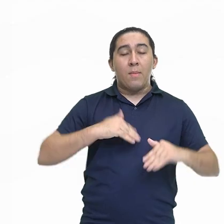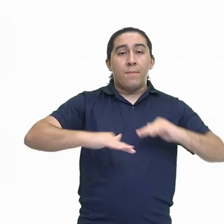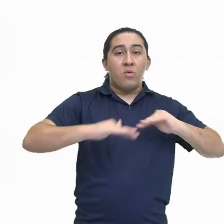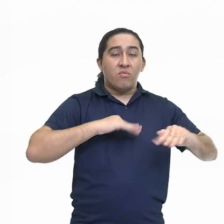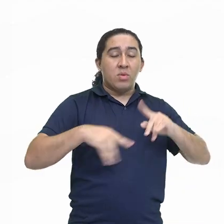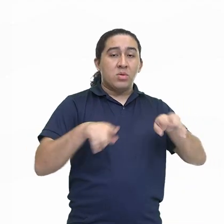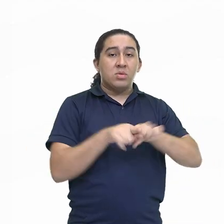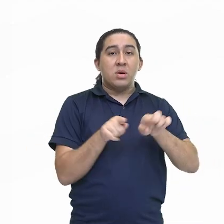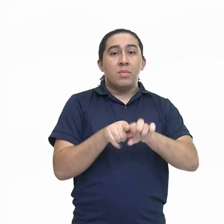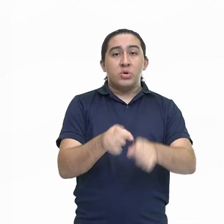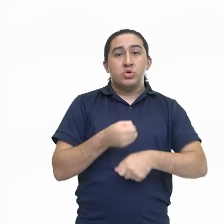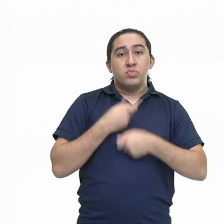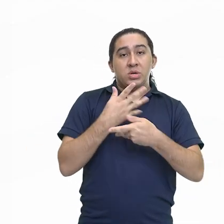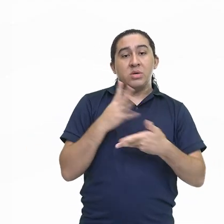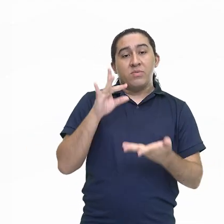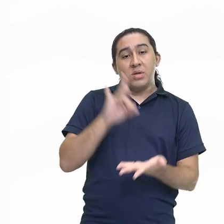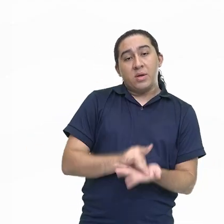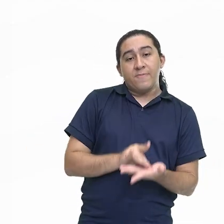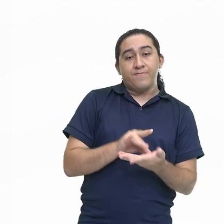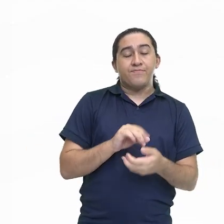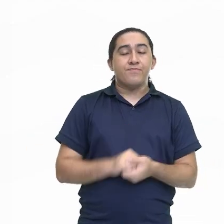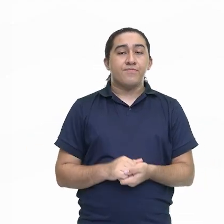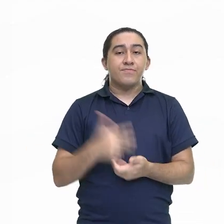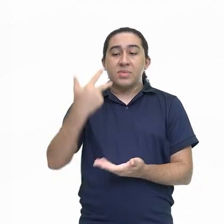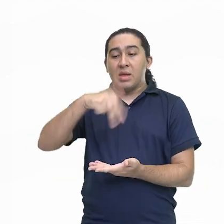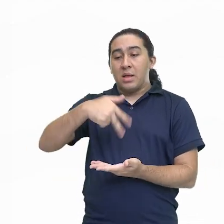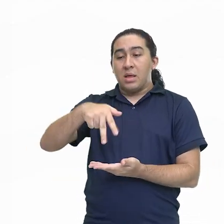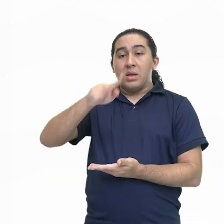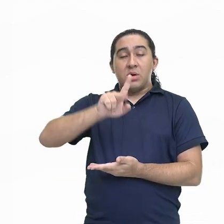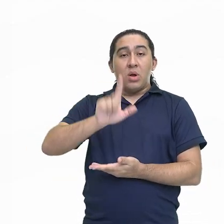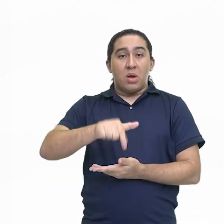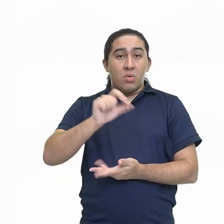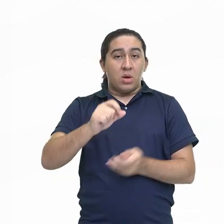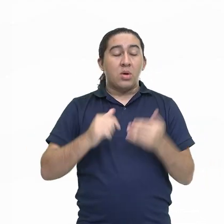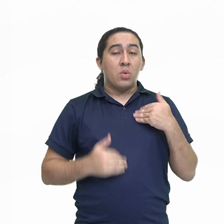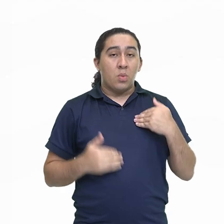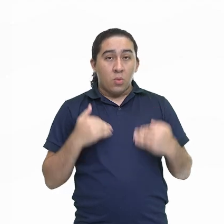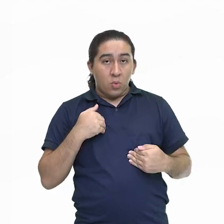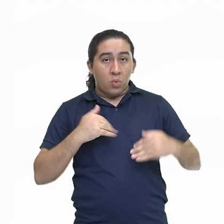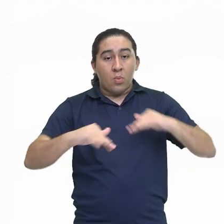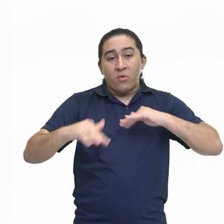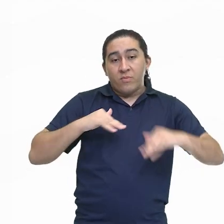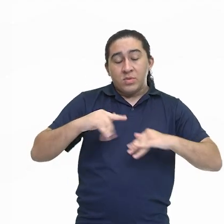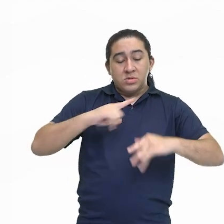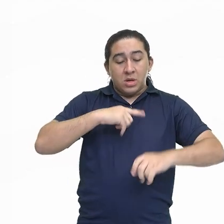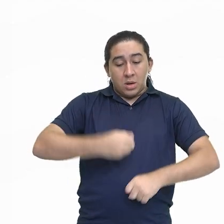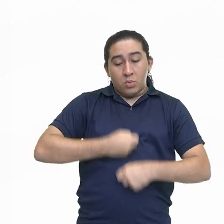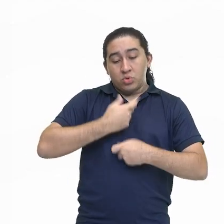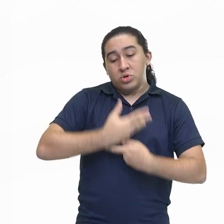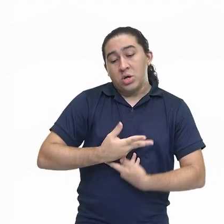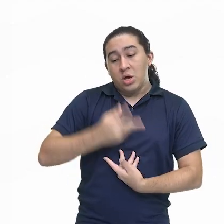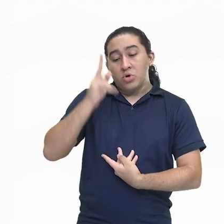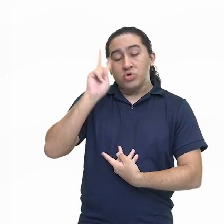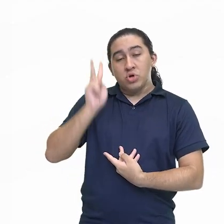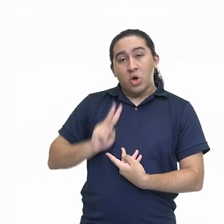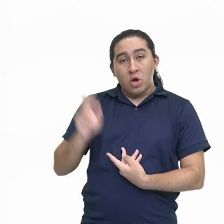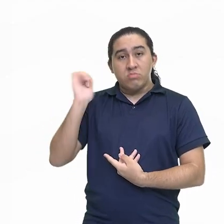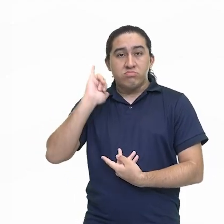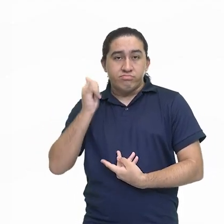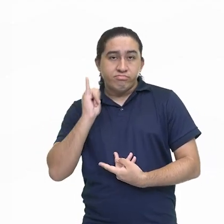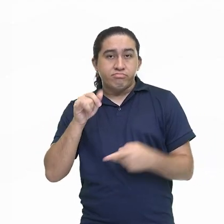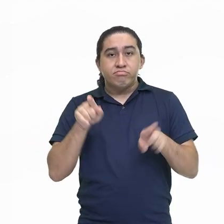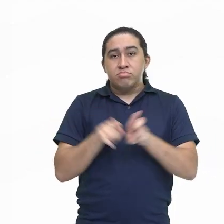de expressão. Dançarinos usam seus corpos para transmitir emoção, contar histórias, explorar